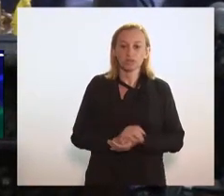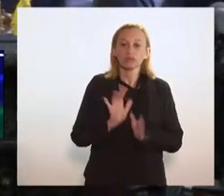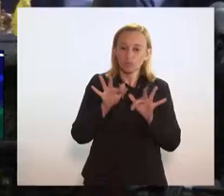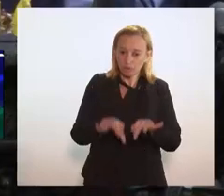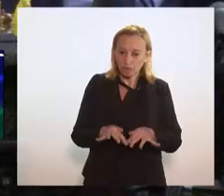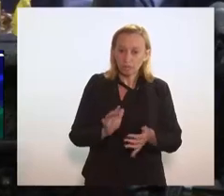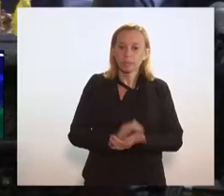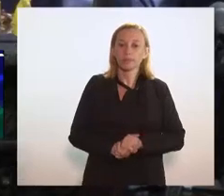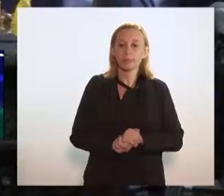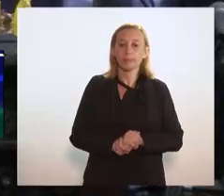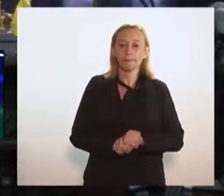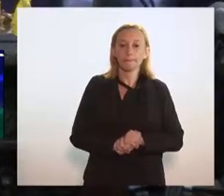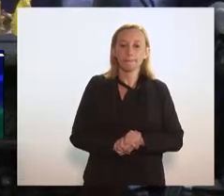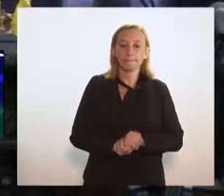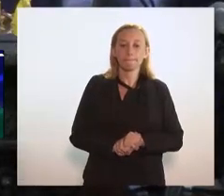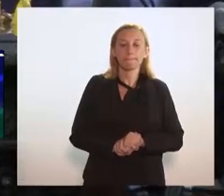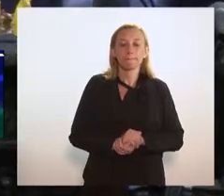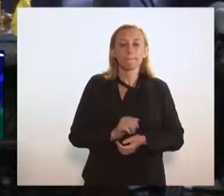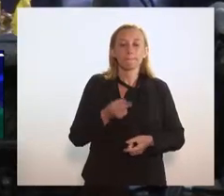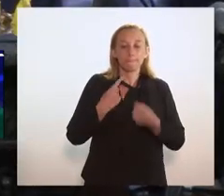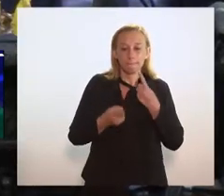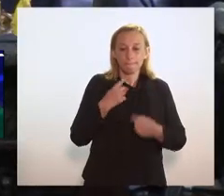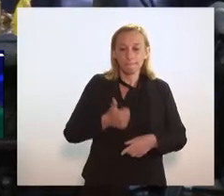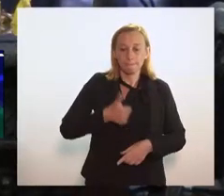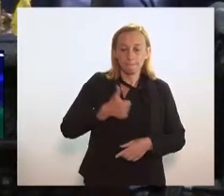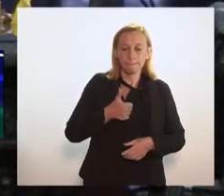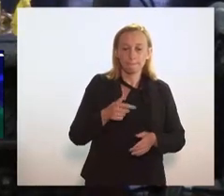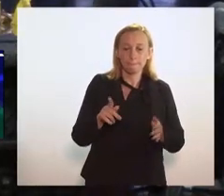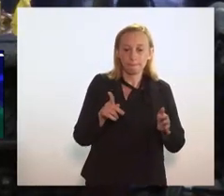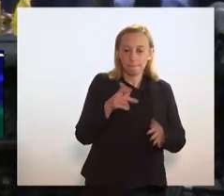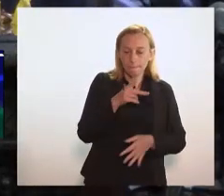final. Anuncio, okay. Em primeira discussão, projeto de lei